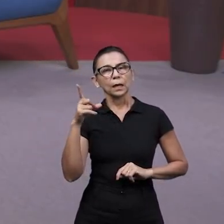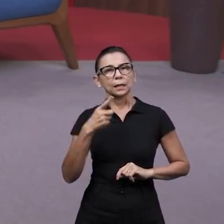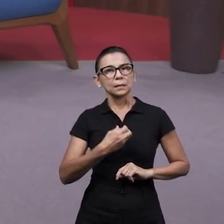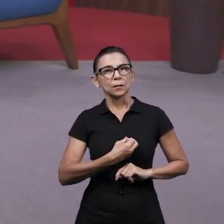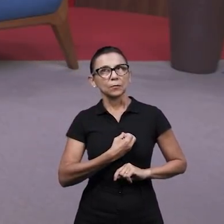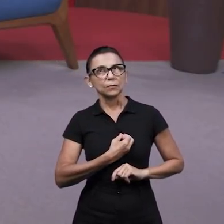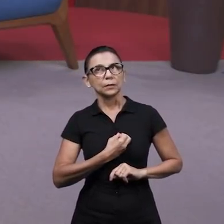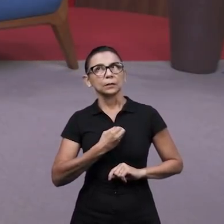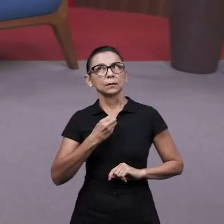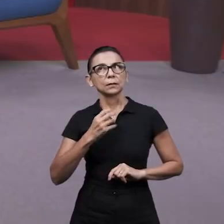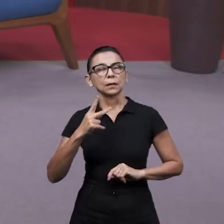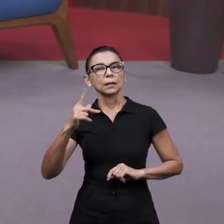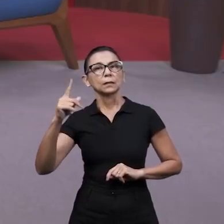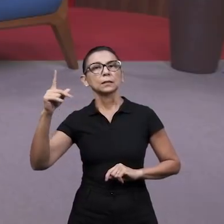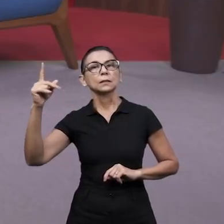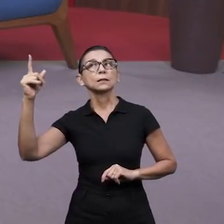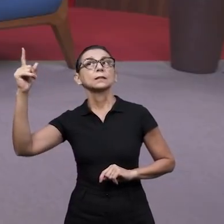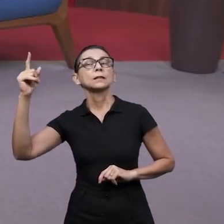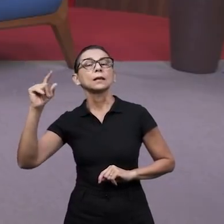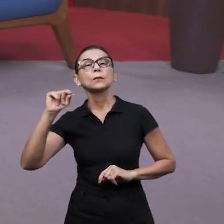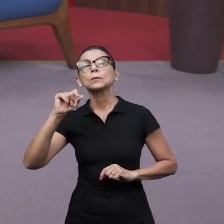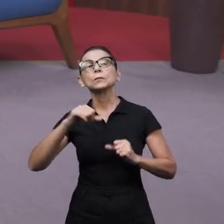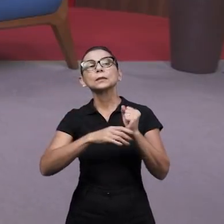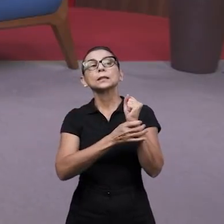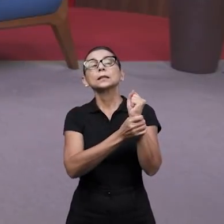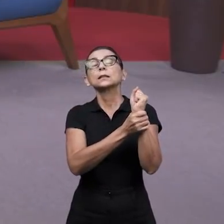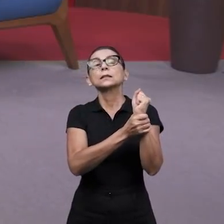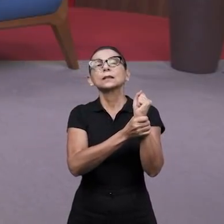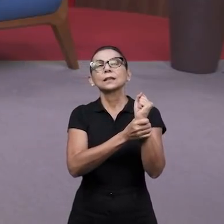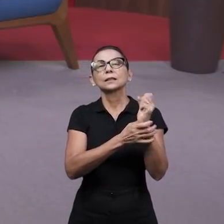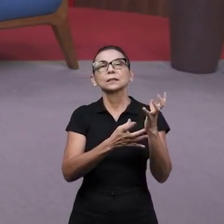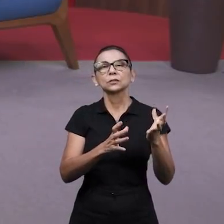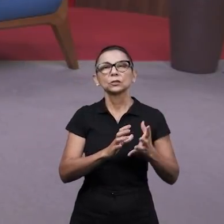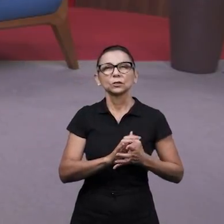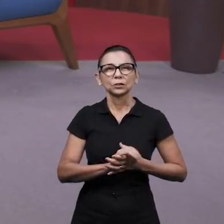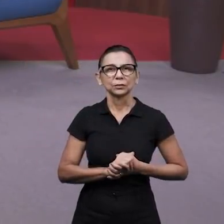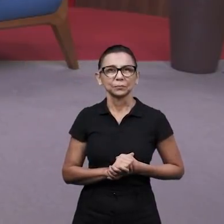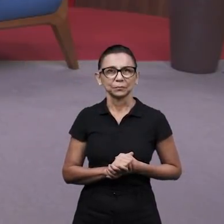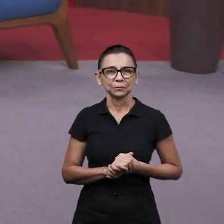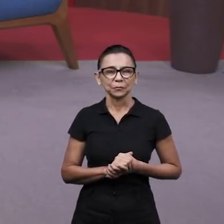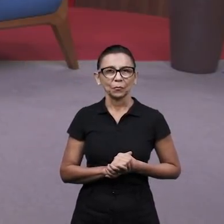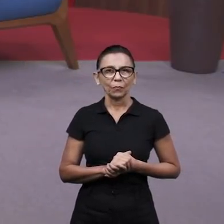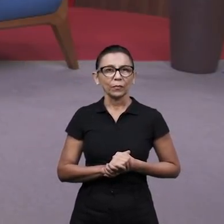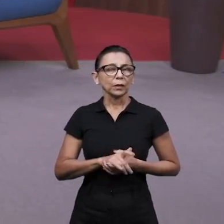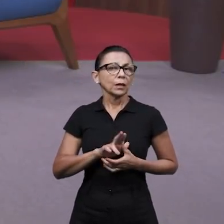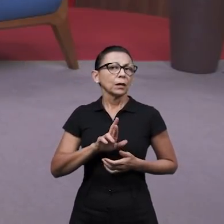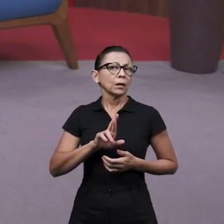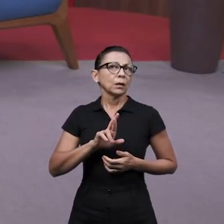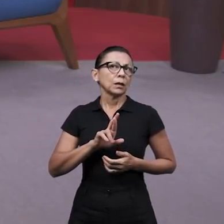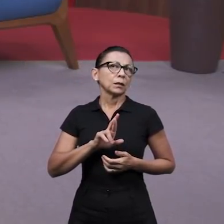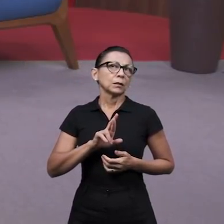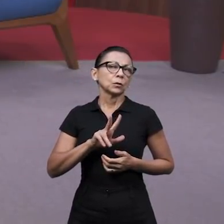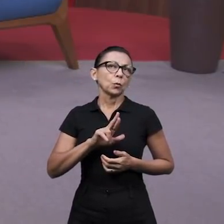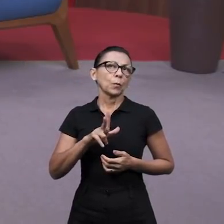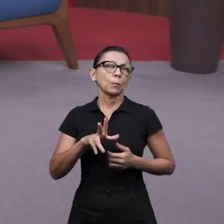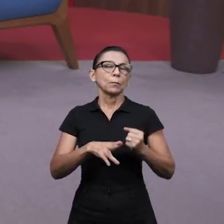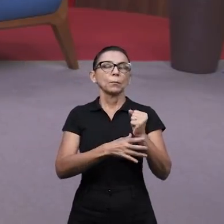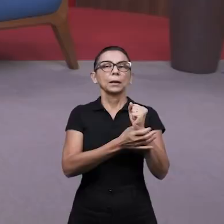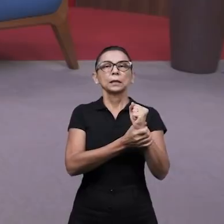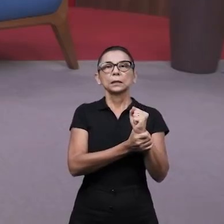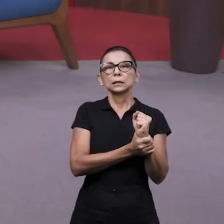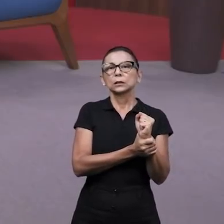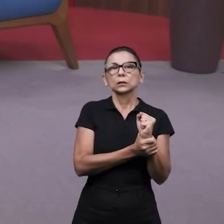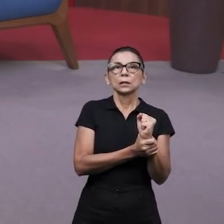desta vida, que não é simplesmente quantidade, mas qualidade, não é uma garantia dada por